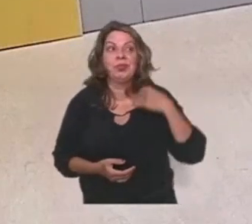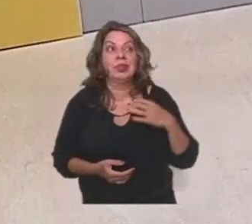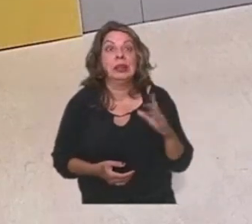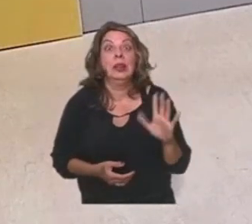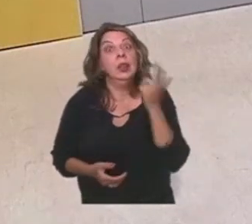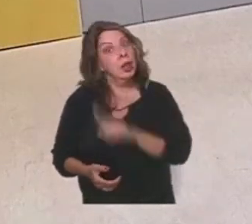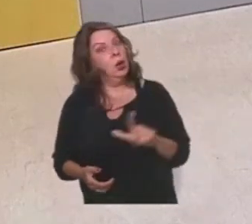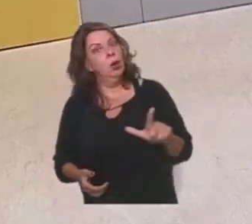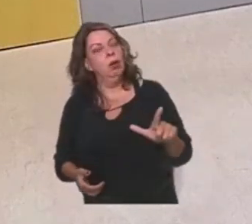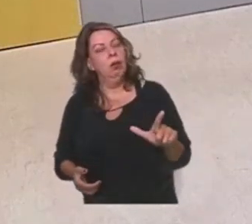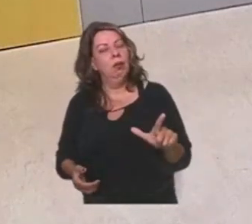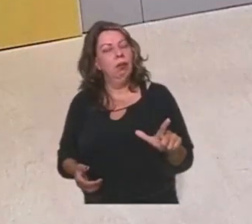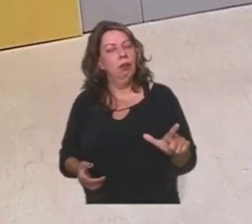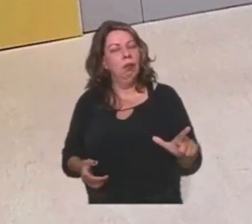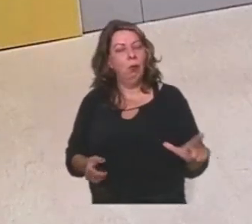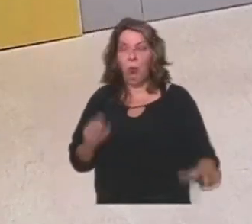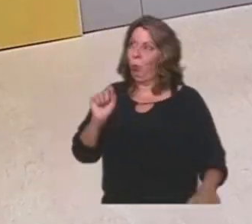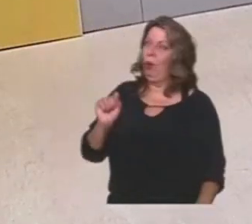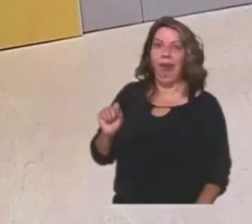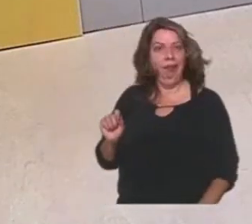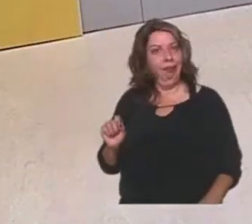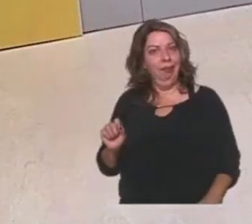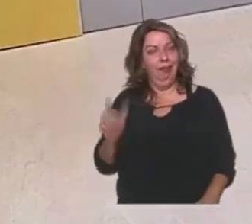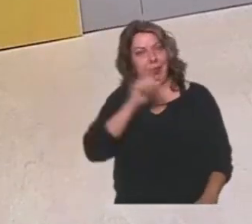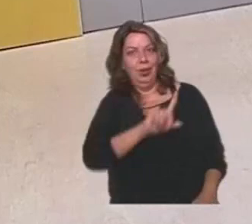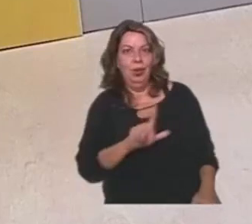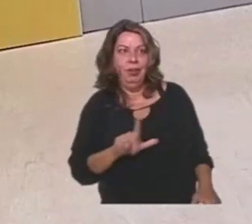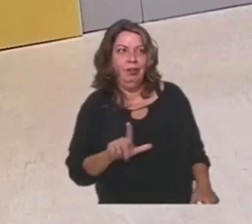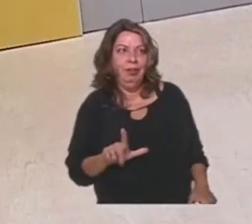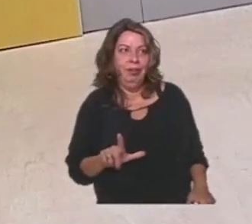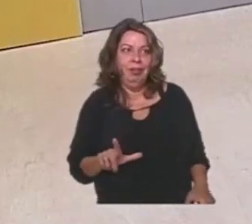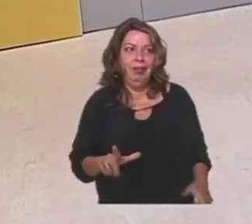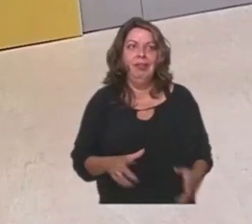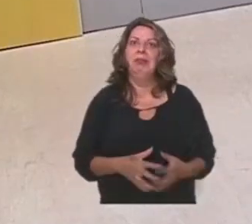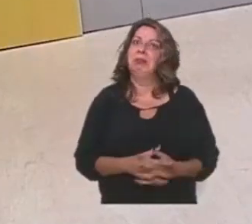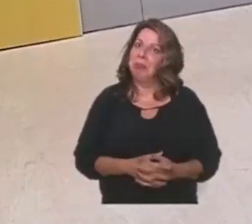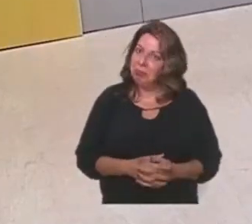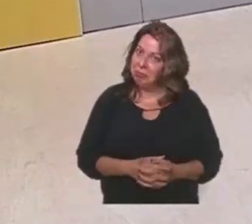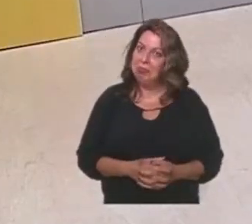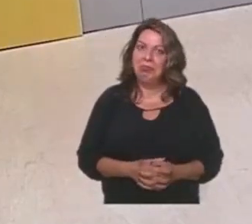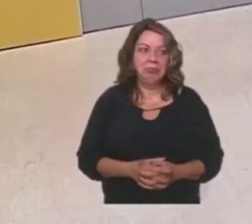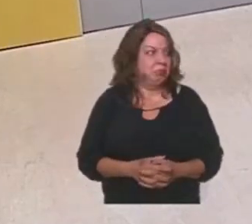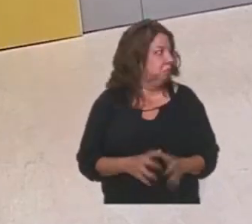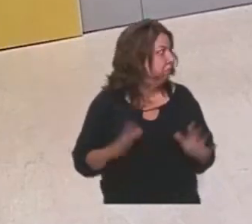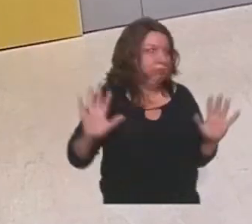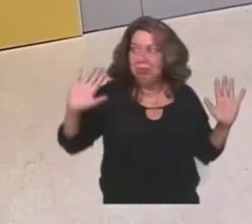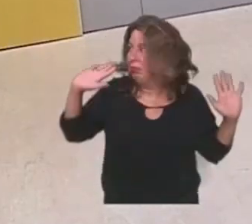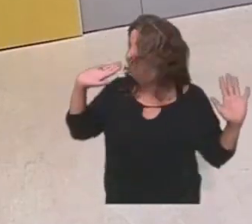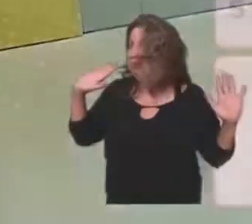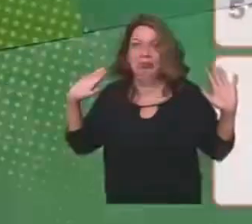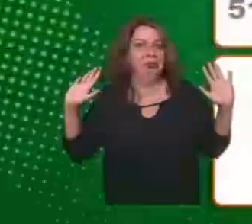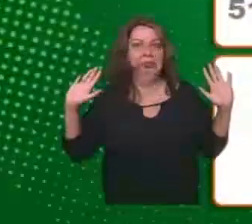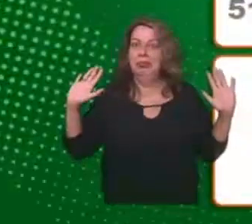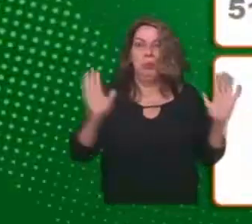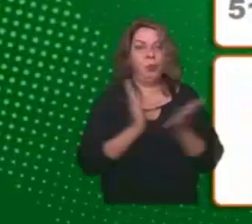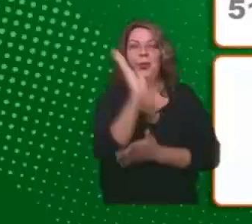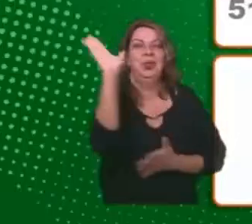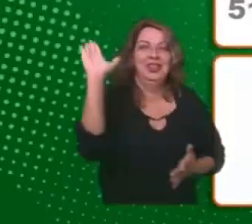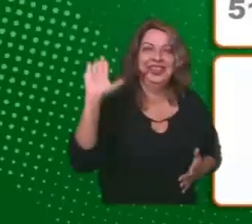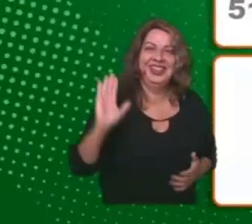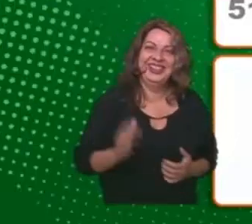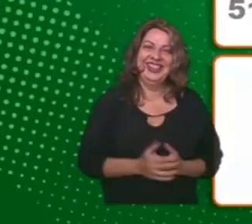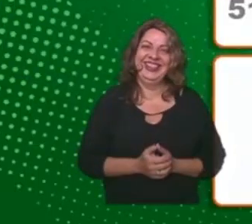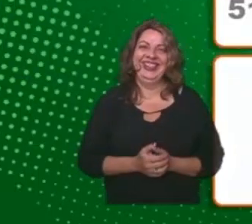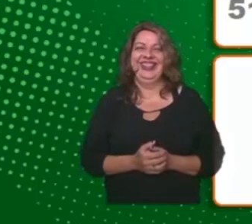E levou! O quê, menino? Que isso? Teve demora, não. Gente, ficou por um